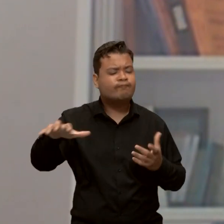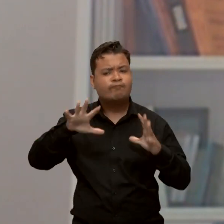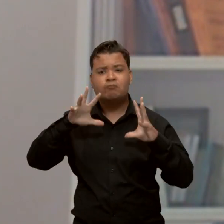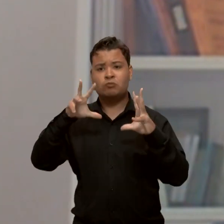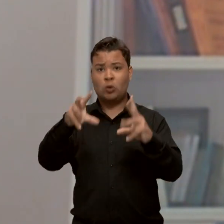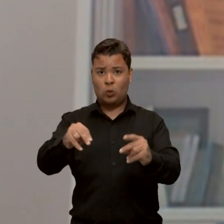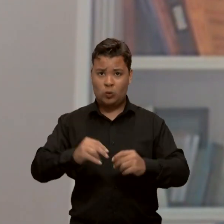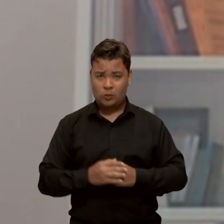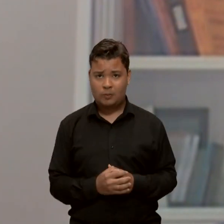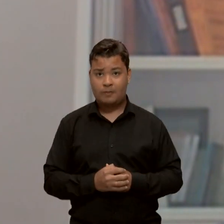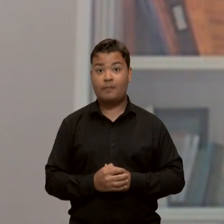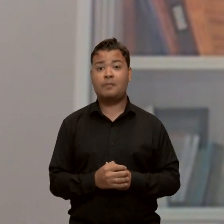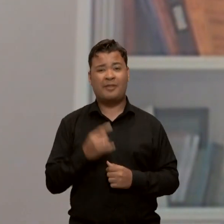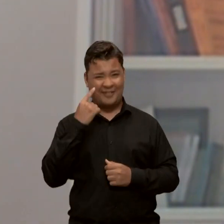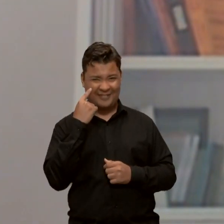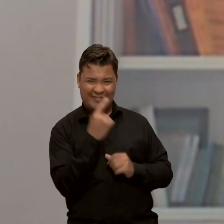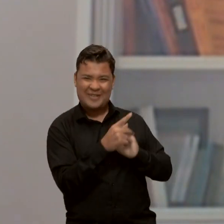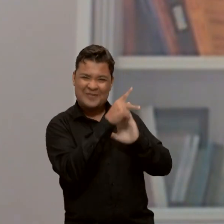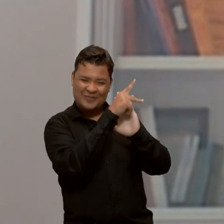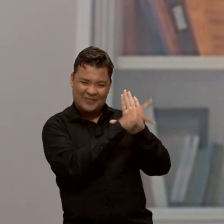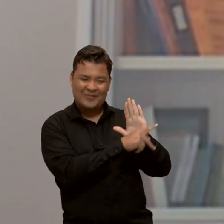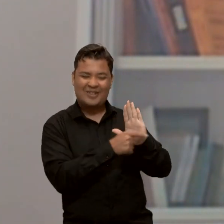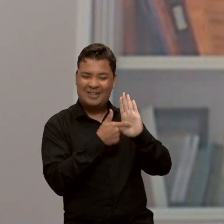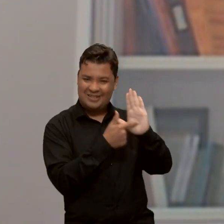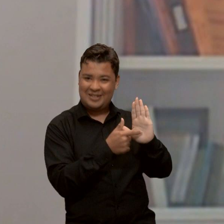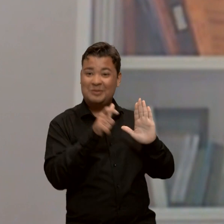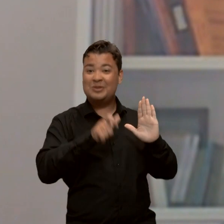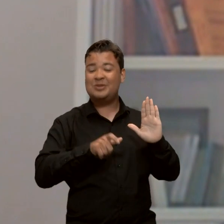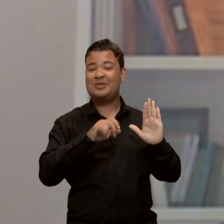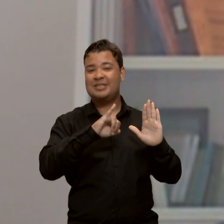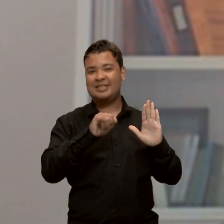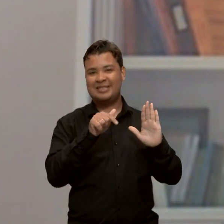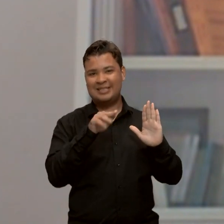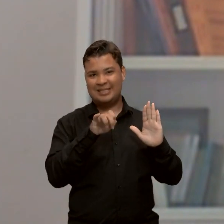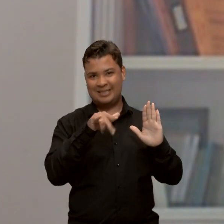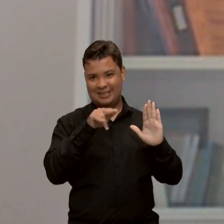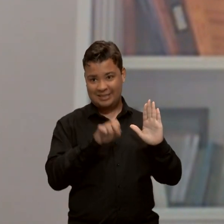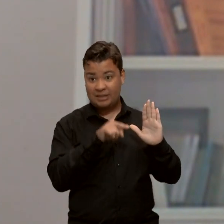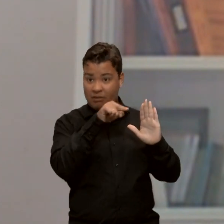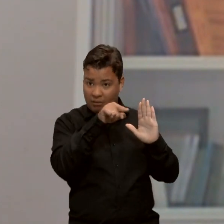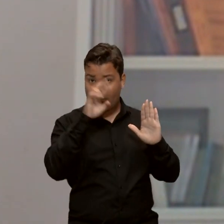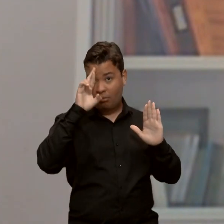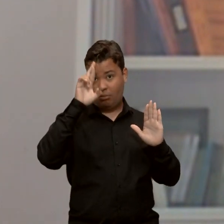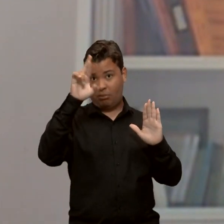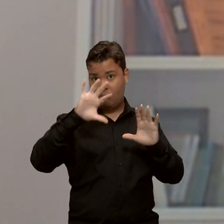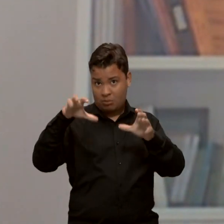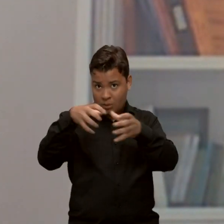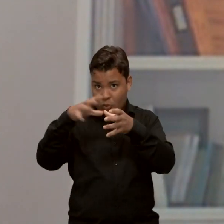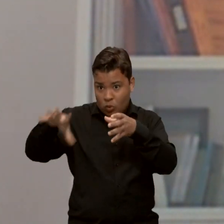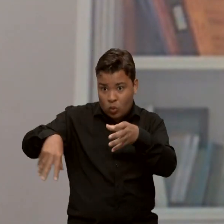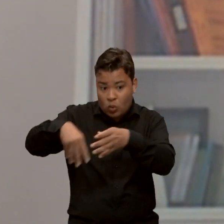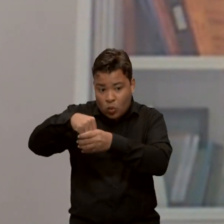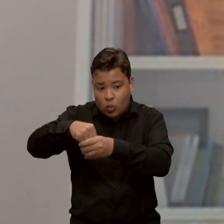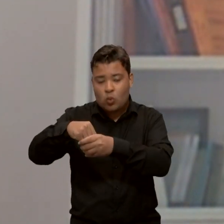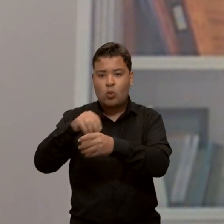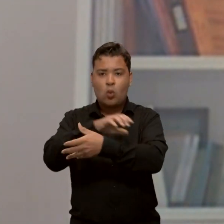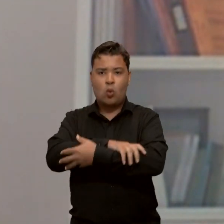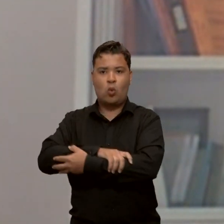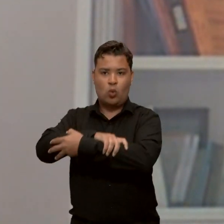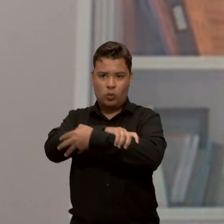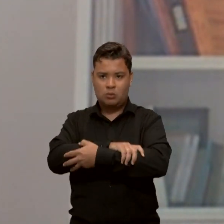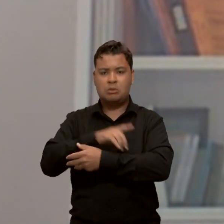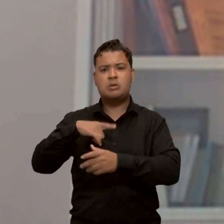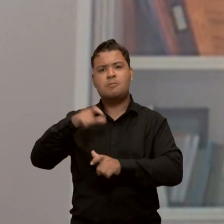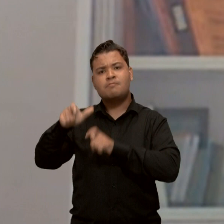começou apresentando aqui, que a professora Jaqueline exerce uma liderança no coletivo, apoiando muitas pessoas